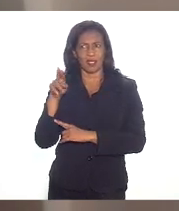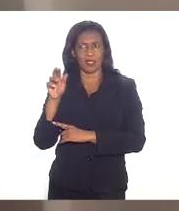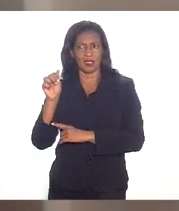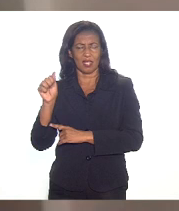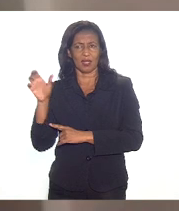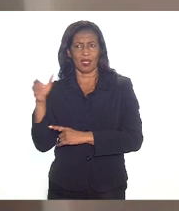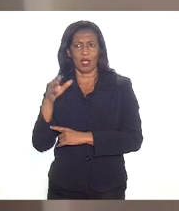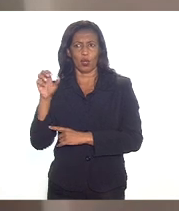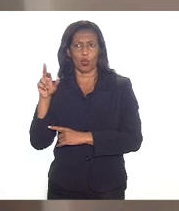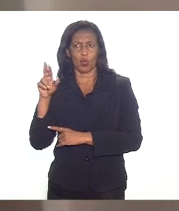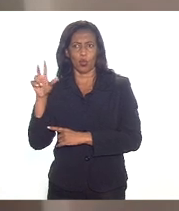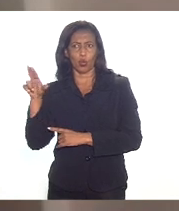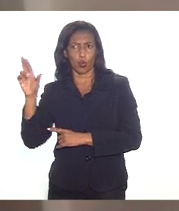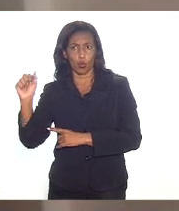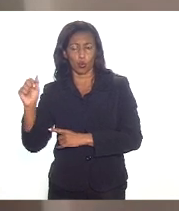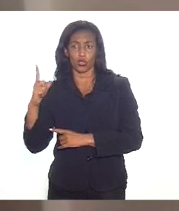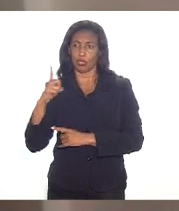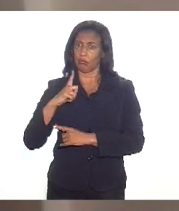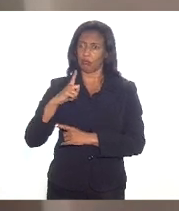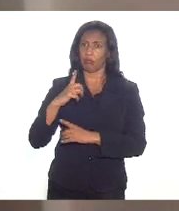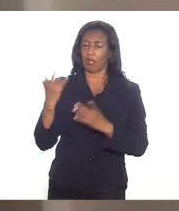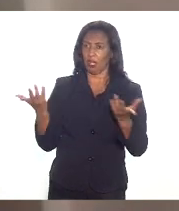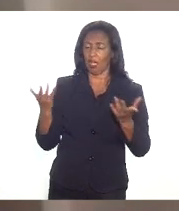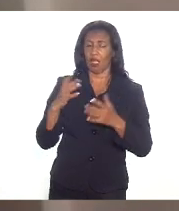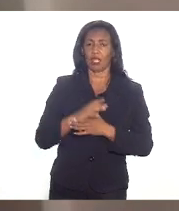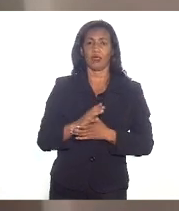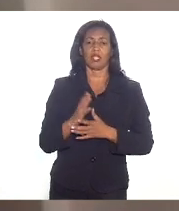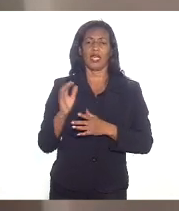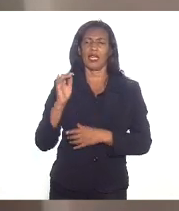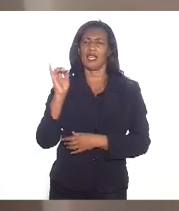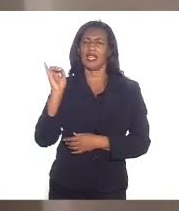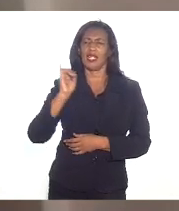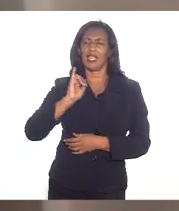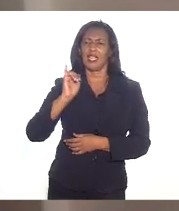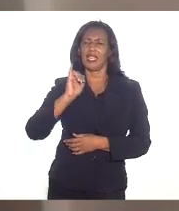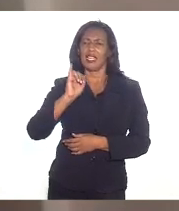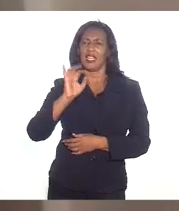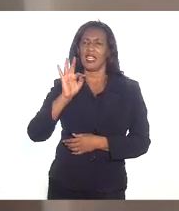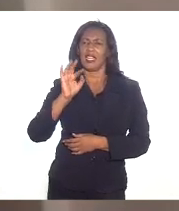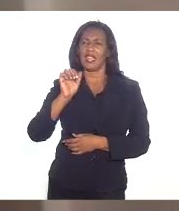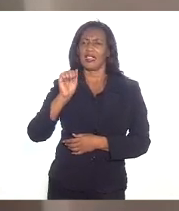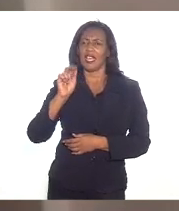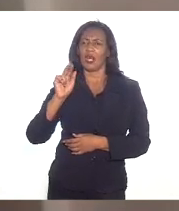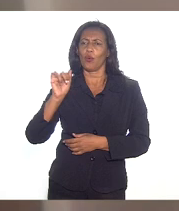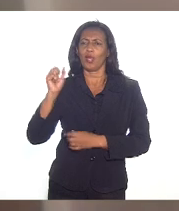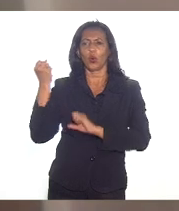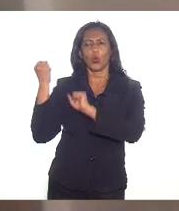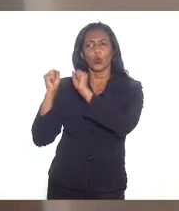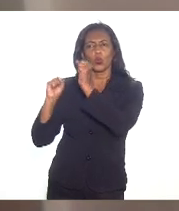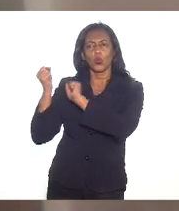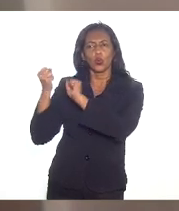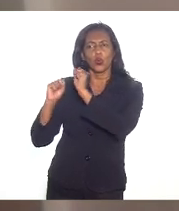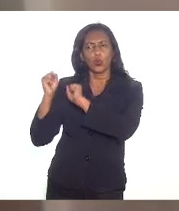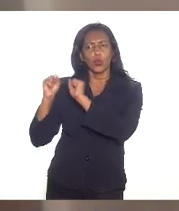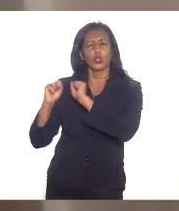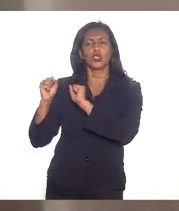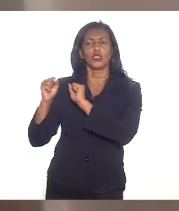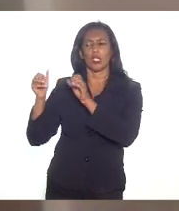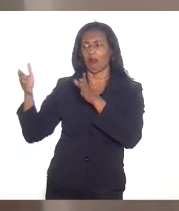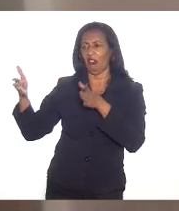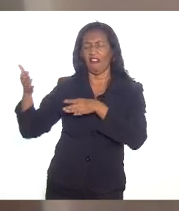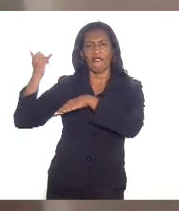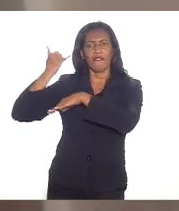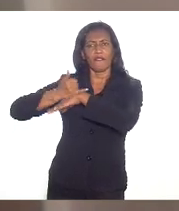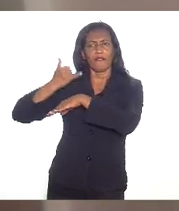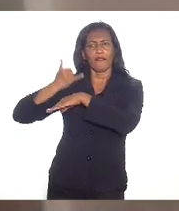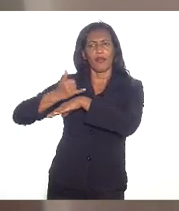de contêiner ali em Itaguaí, que pode ser uma âncora. A indústria adora se instalar em retroárea de porto, de contêiner, né?